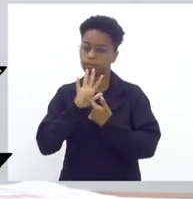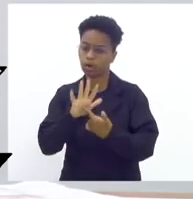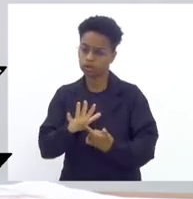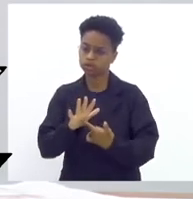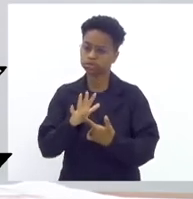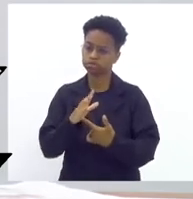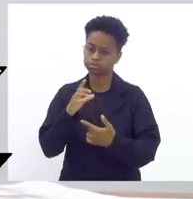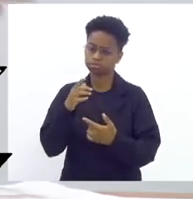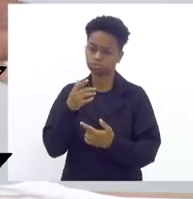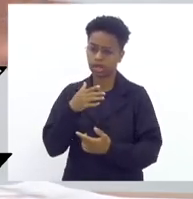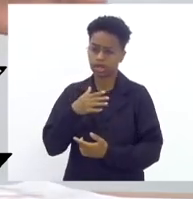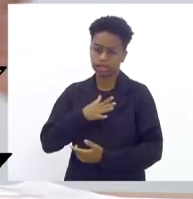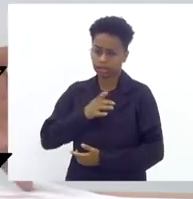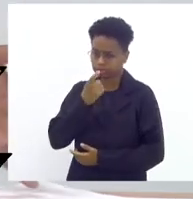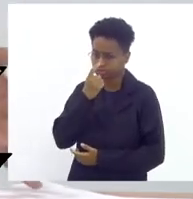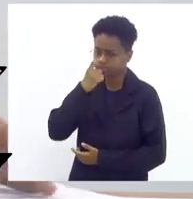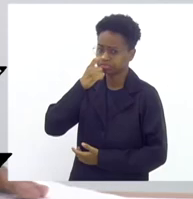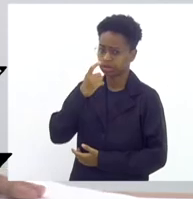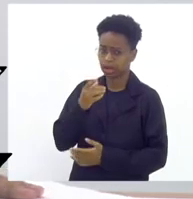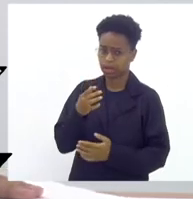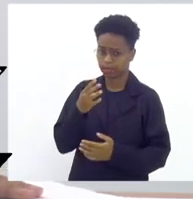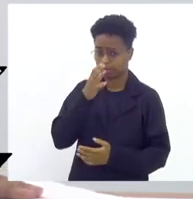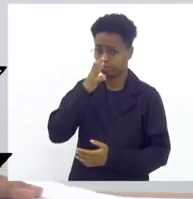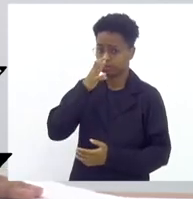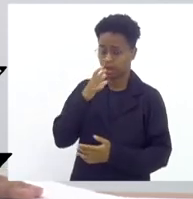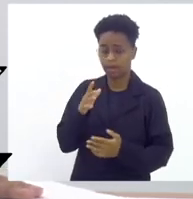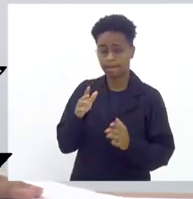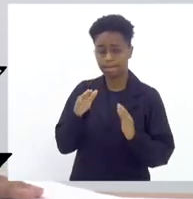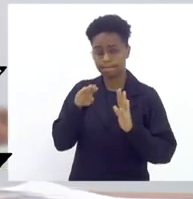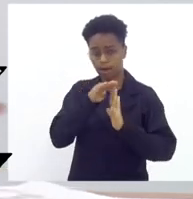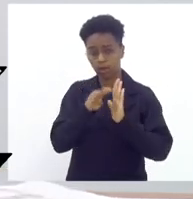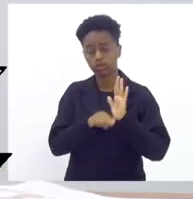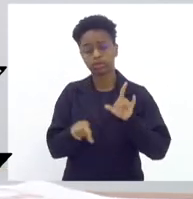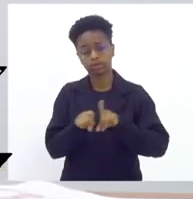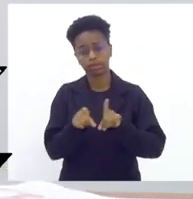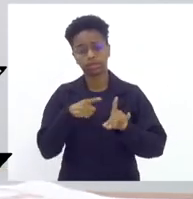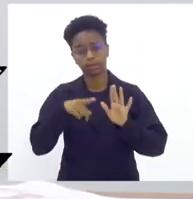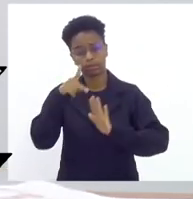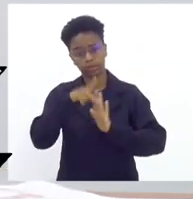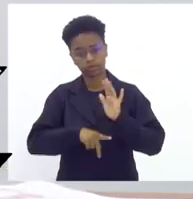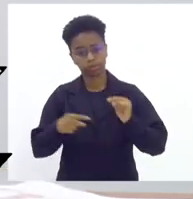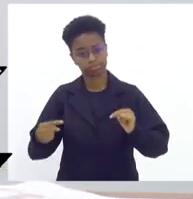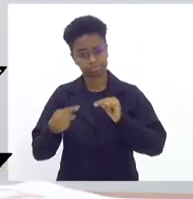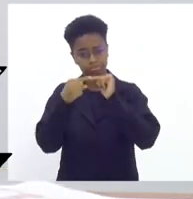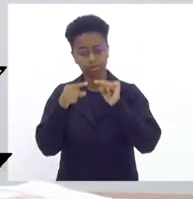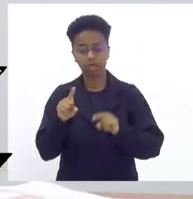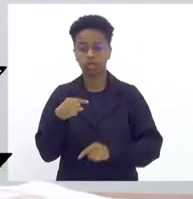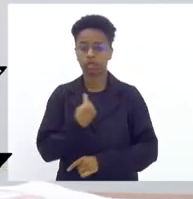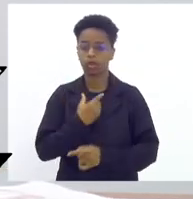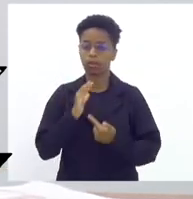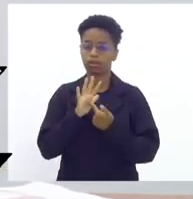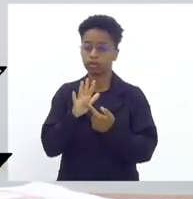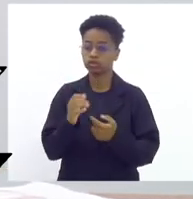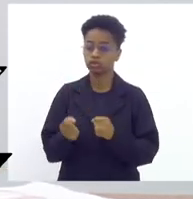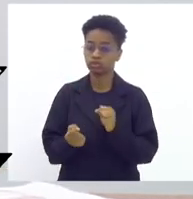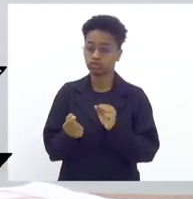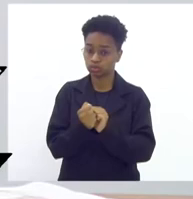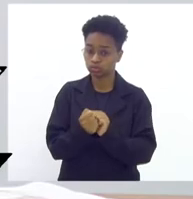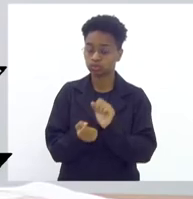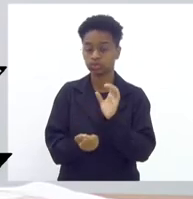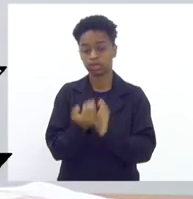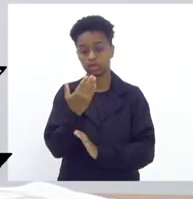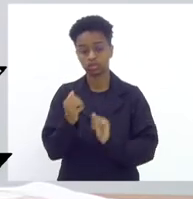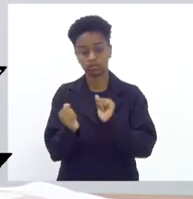a pauta não por acaso tem um projeto matemático e nós iremos apresentar juntos estamos elaborando